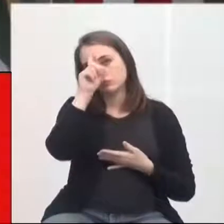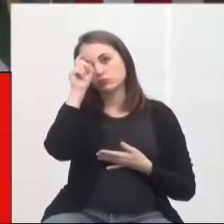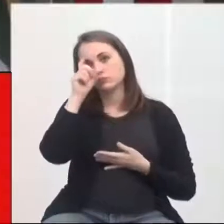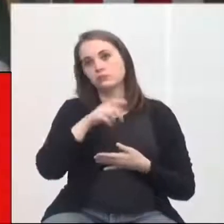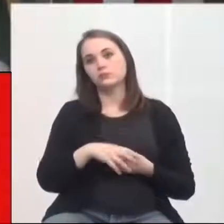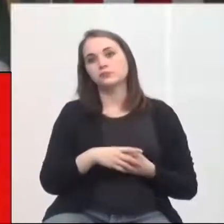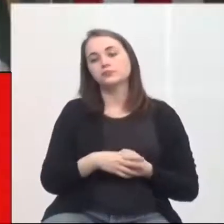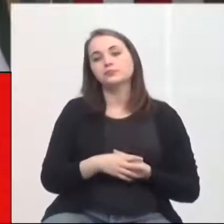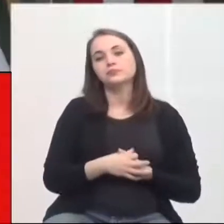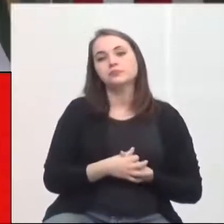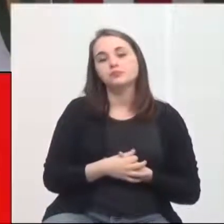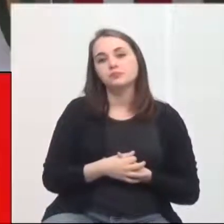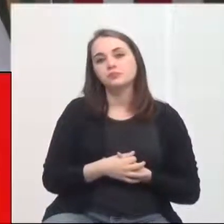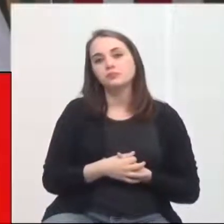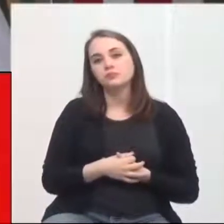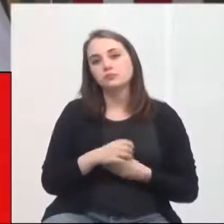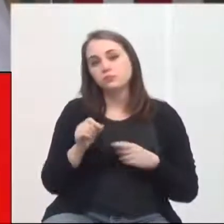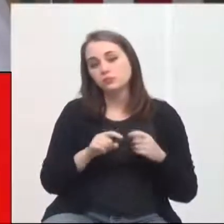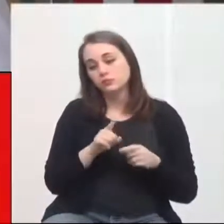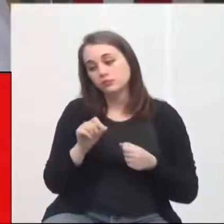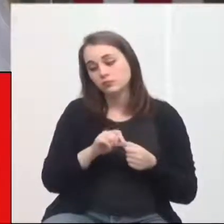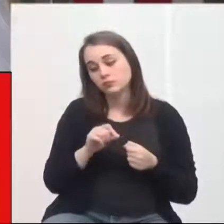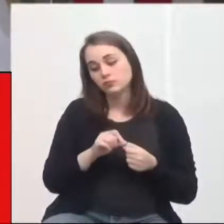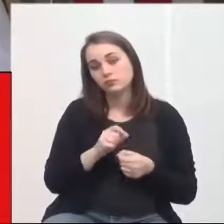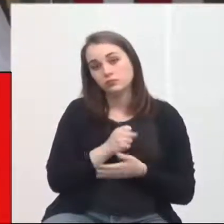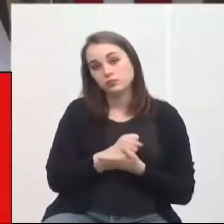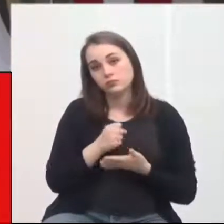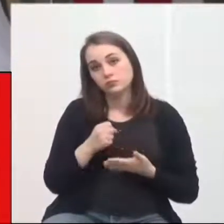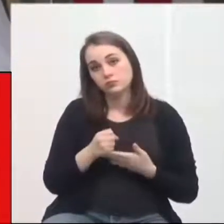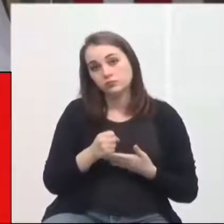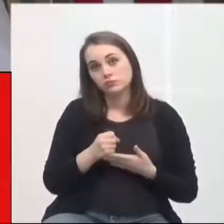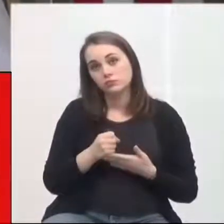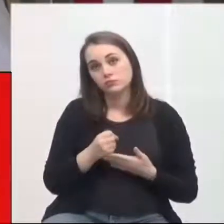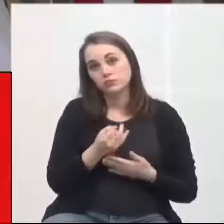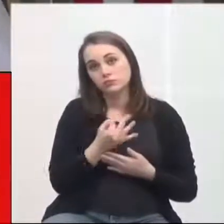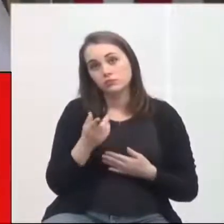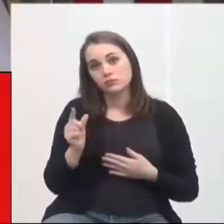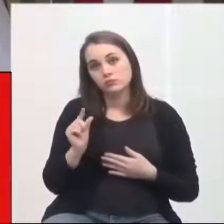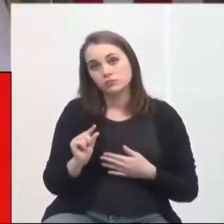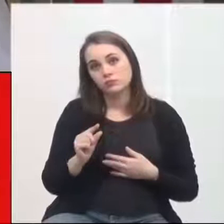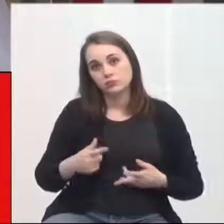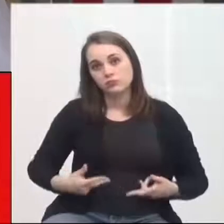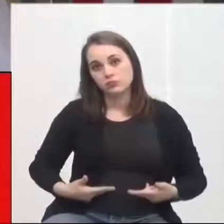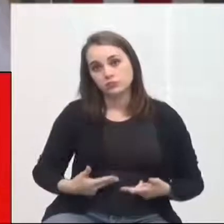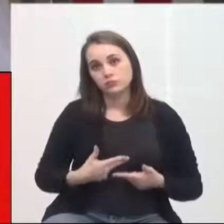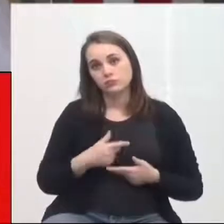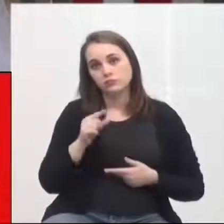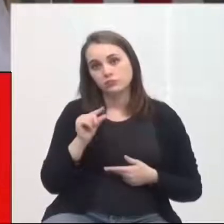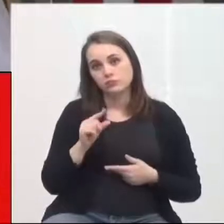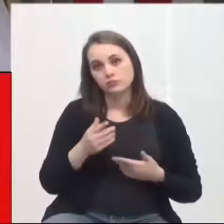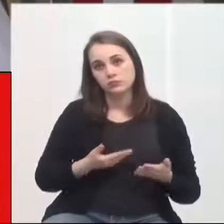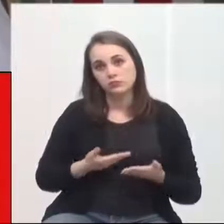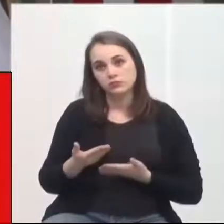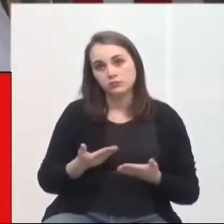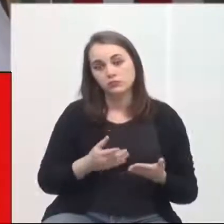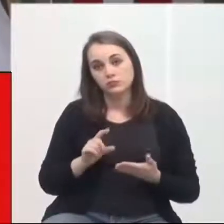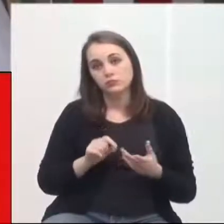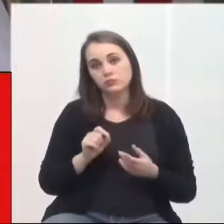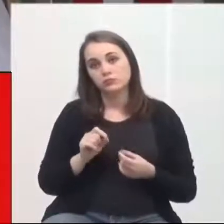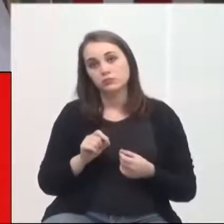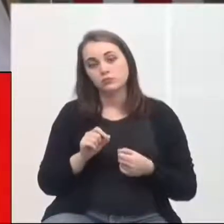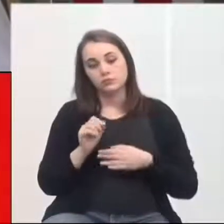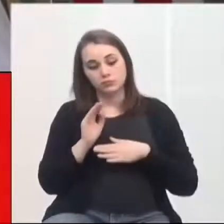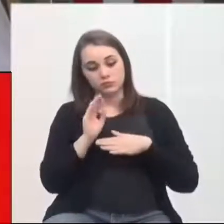hospitais. Porque eles fazem contrato com o mínimo de cirurgia, o mínimo de atendimento, o que